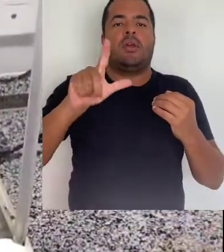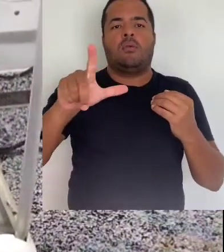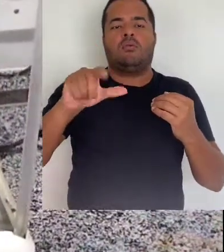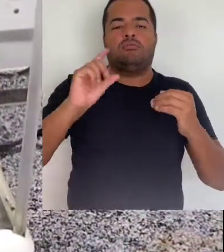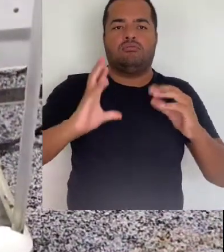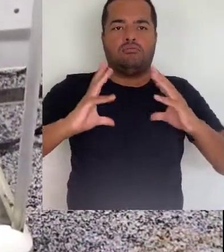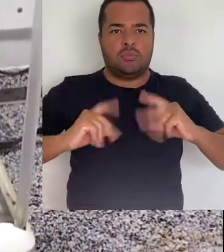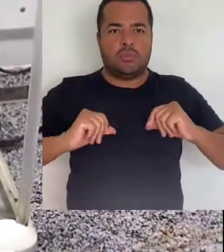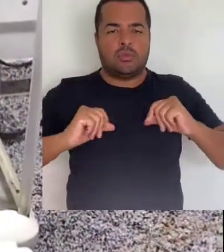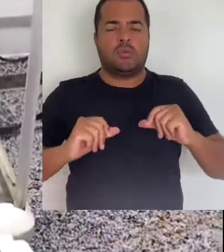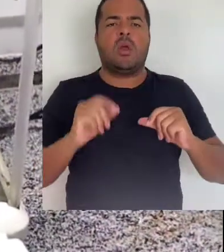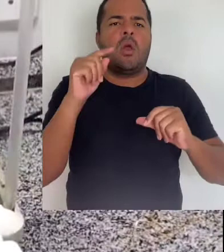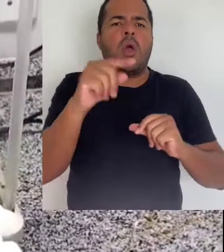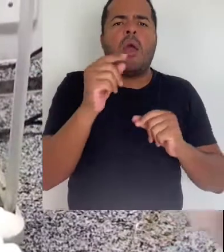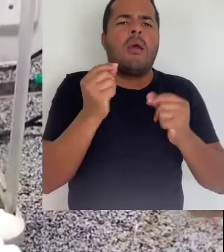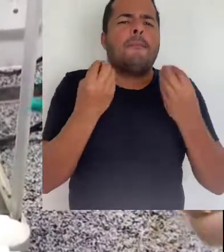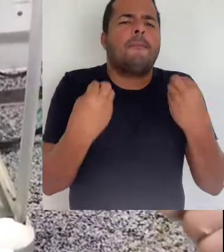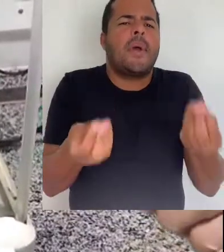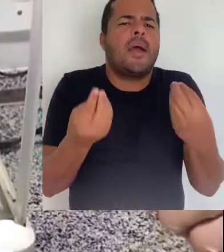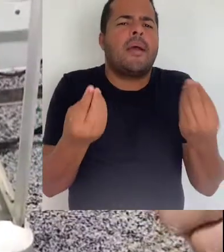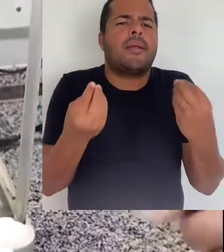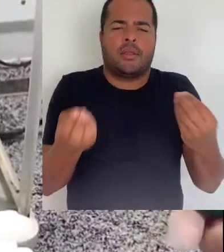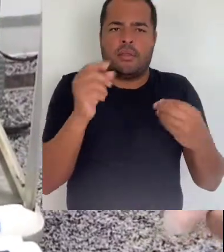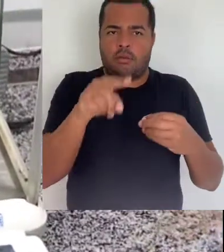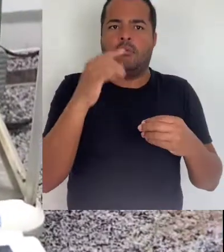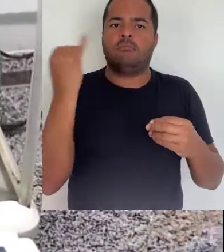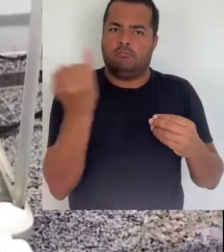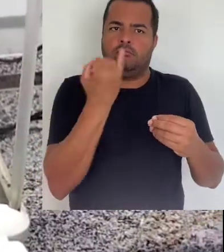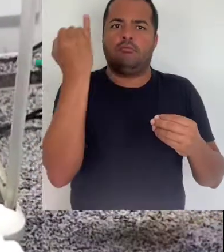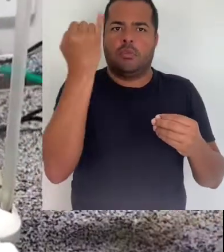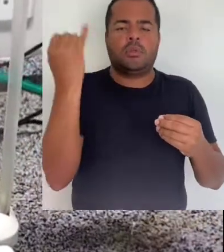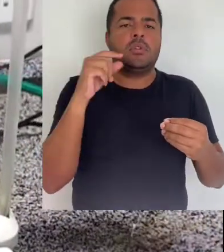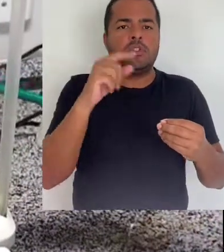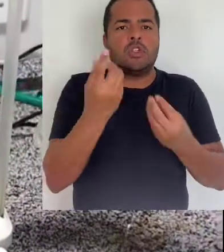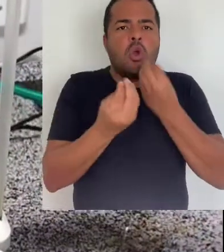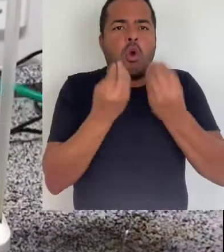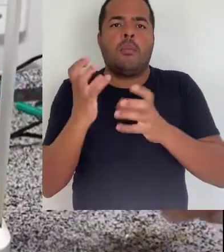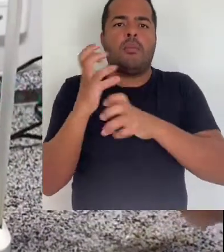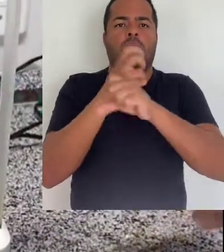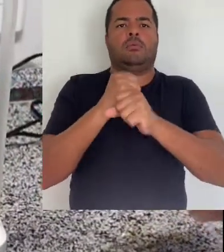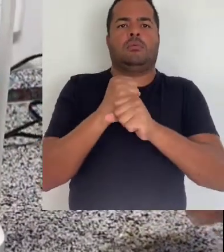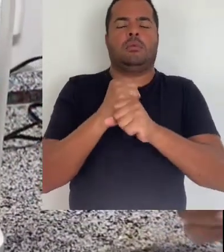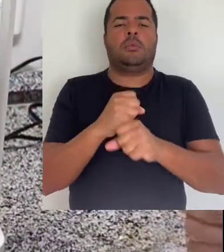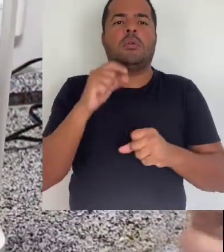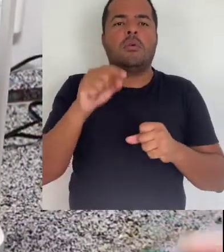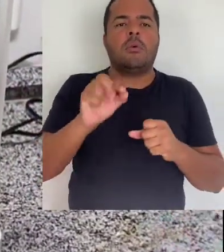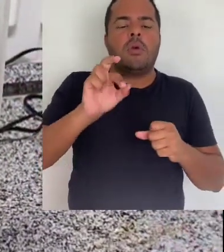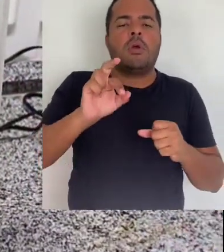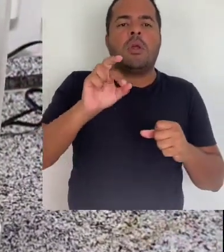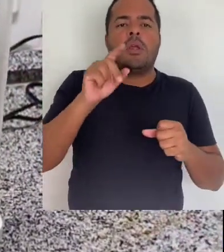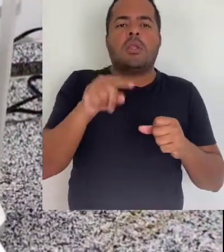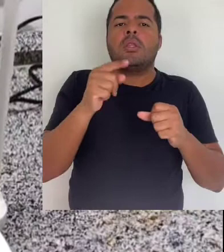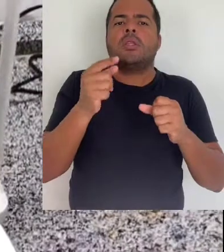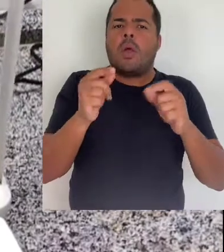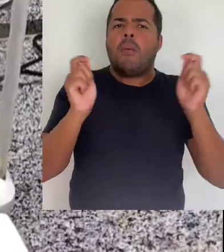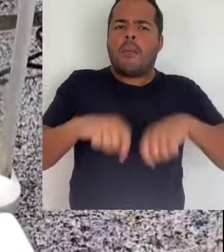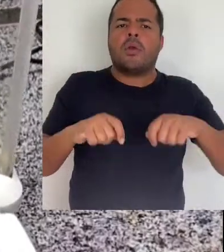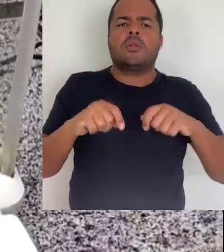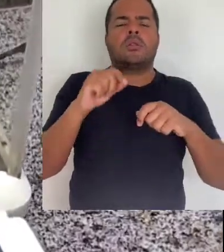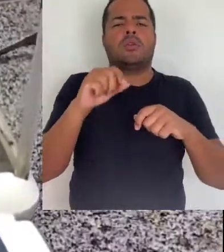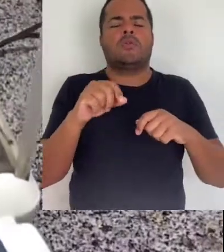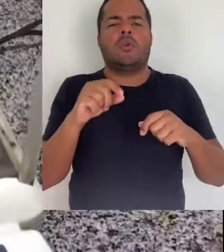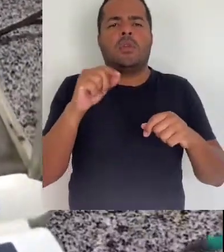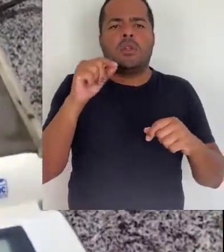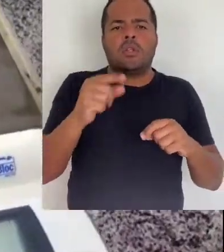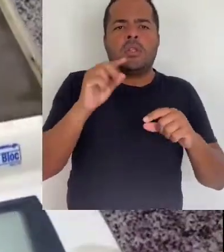material filtrado. Isso serve para quê, professor? Isso é importante para que eu possa calcular o rendimento da minha reação,